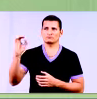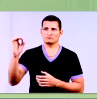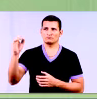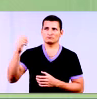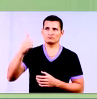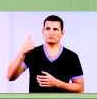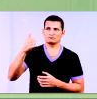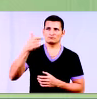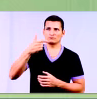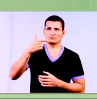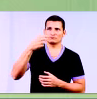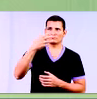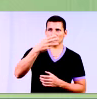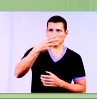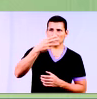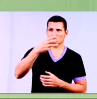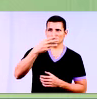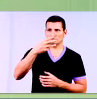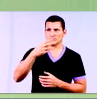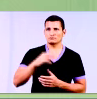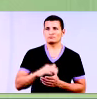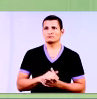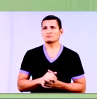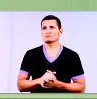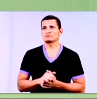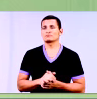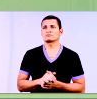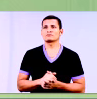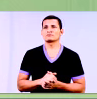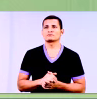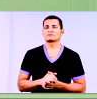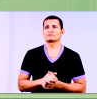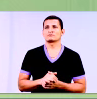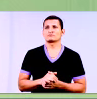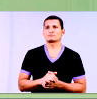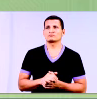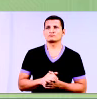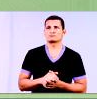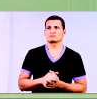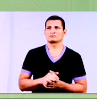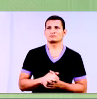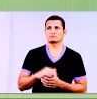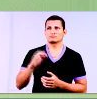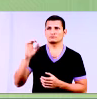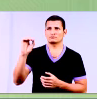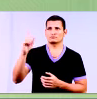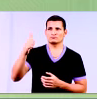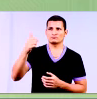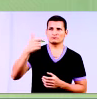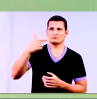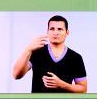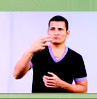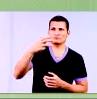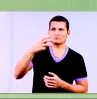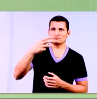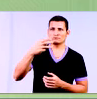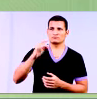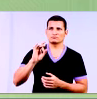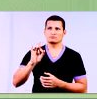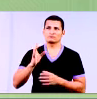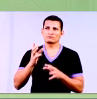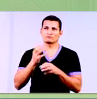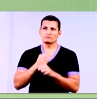acabar. Se eu tivesse 5 para cá, eu continuaria colocando aqui, mas eu não tenho. Então 0, 1, 2 e 3. Aí é só fazer a